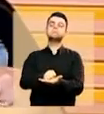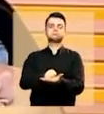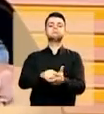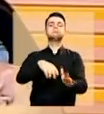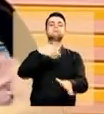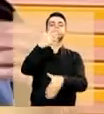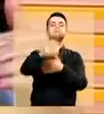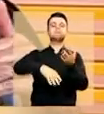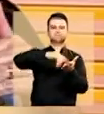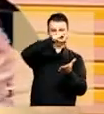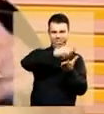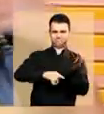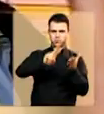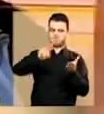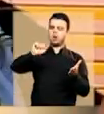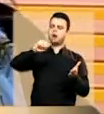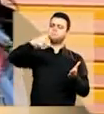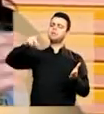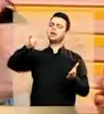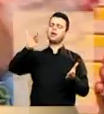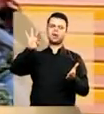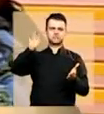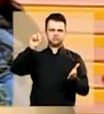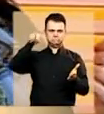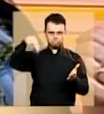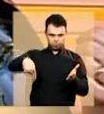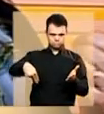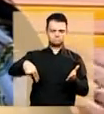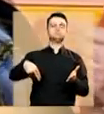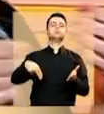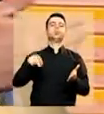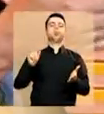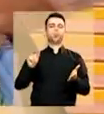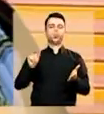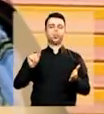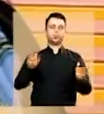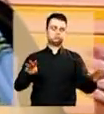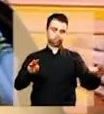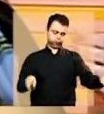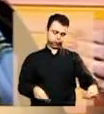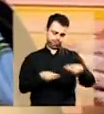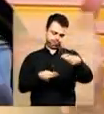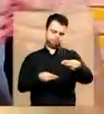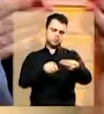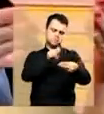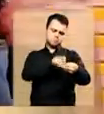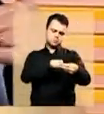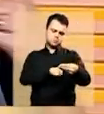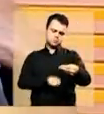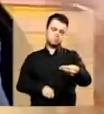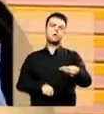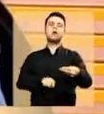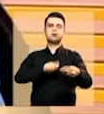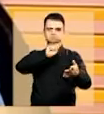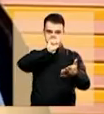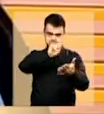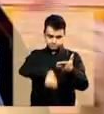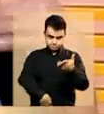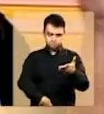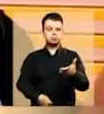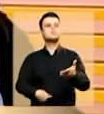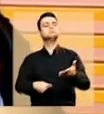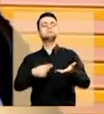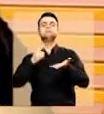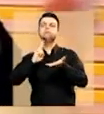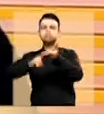de application, que seriam, nós vamos enviar para os outros países, né? Para que seu filho seja recebido e vamos ver quem Quem gostaria de